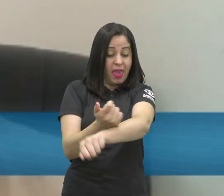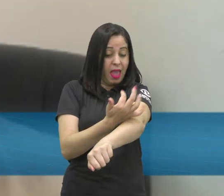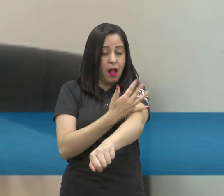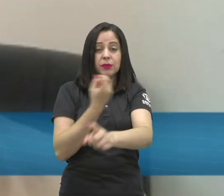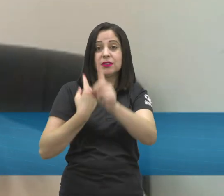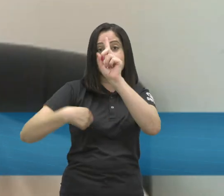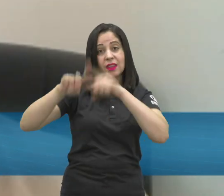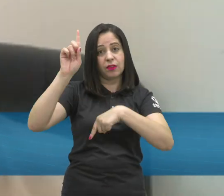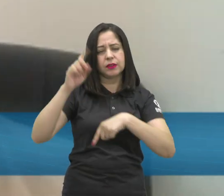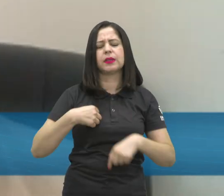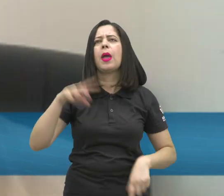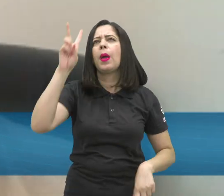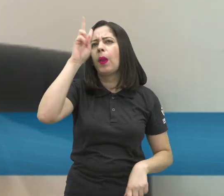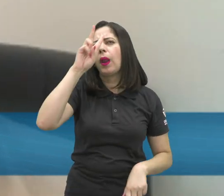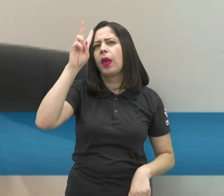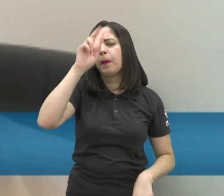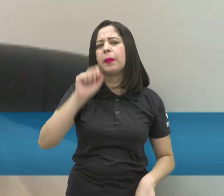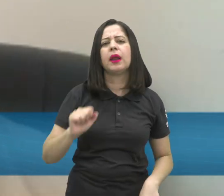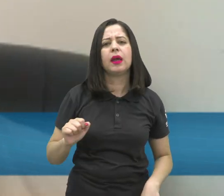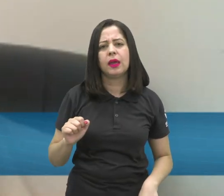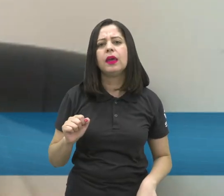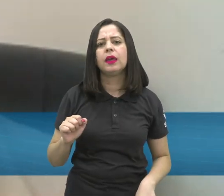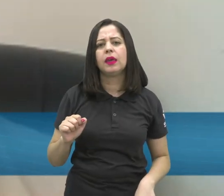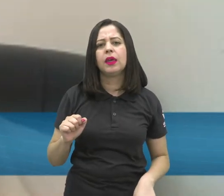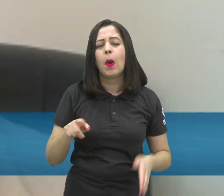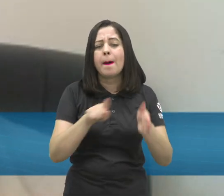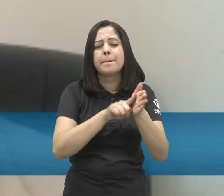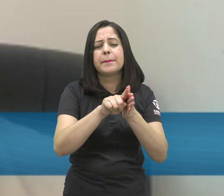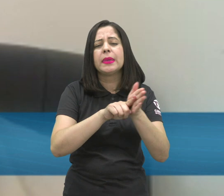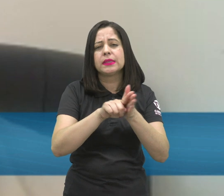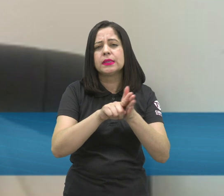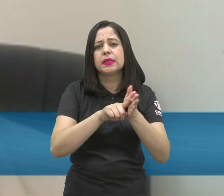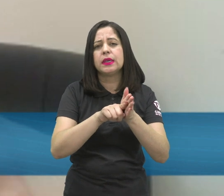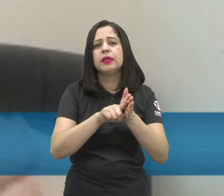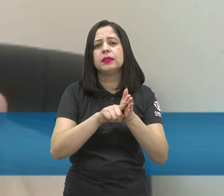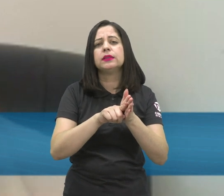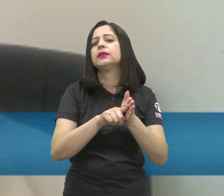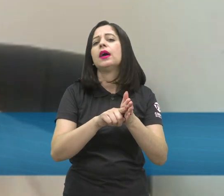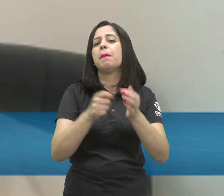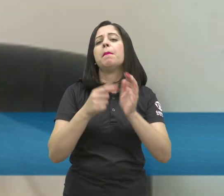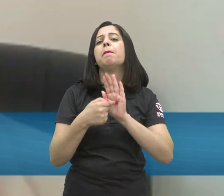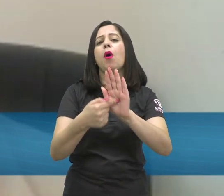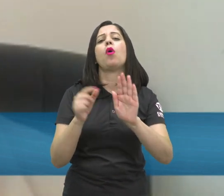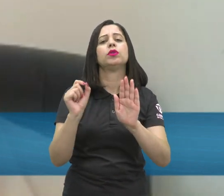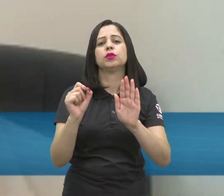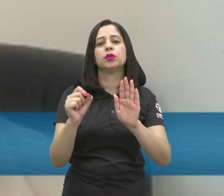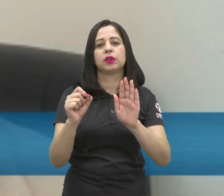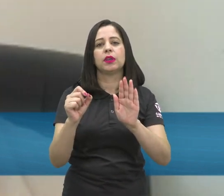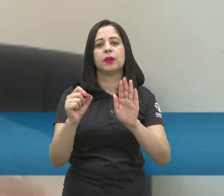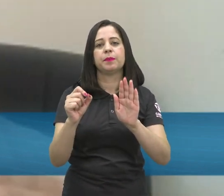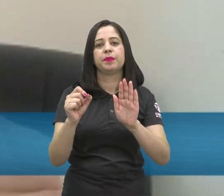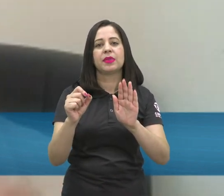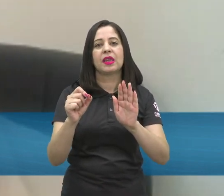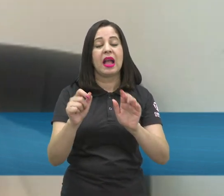tem também, eu lembrei de um outro estudo que fala muito disso também, o quanto que favorece pessoas que